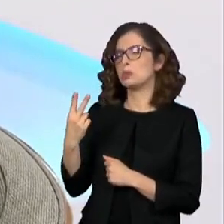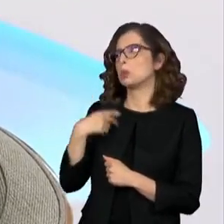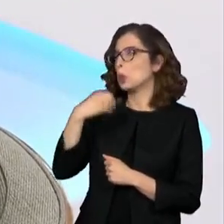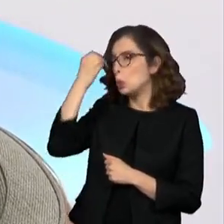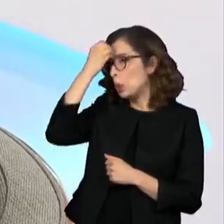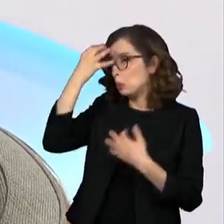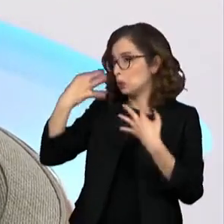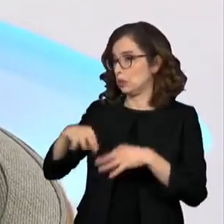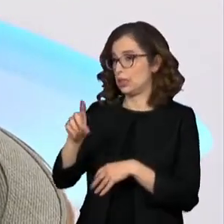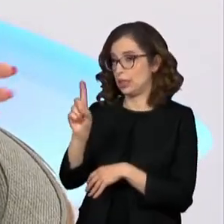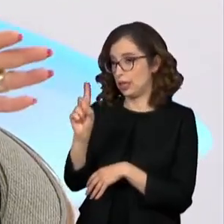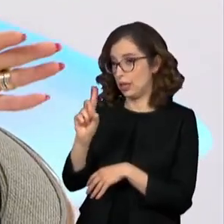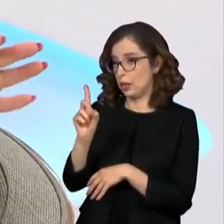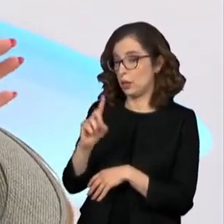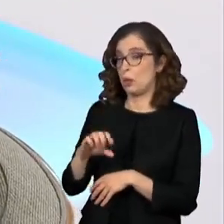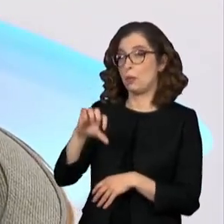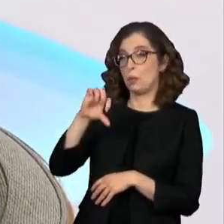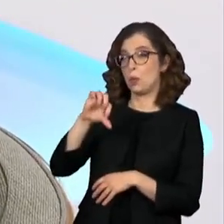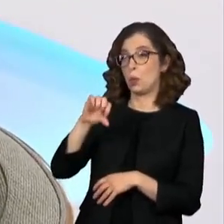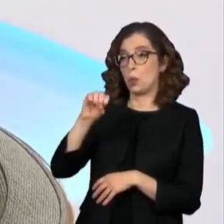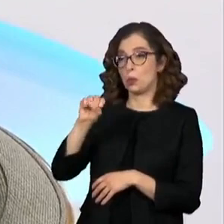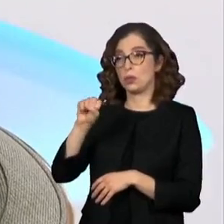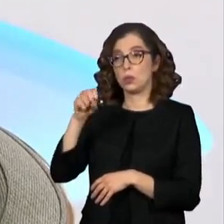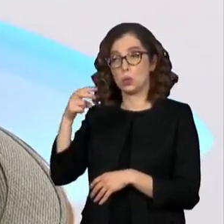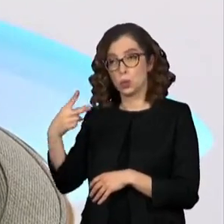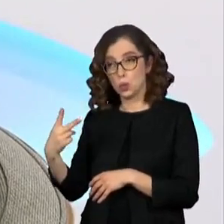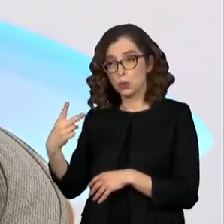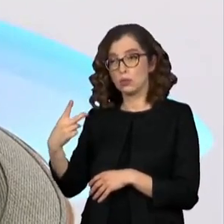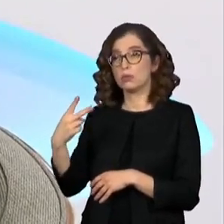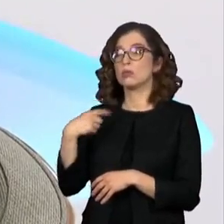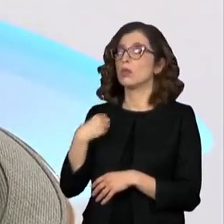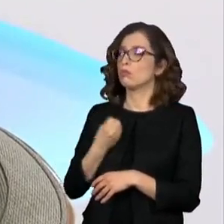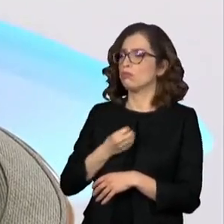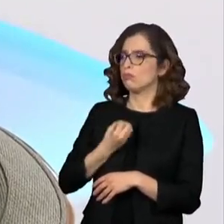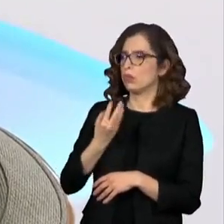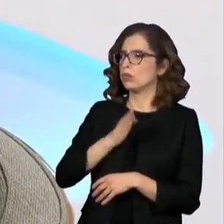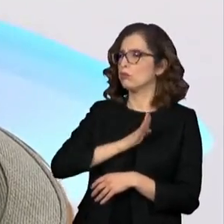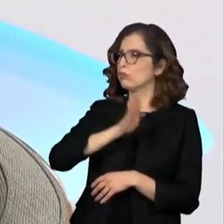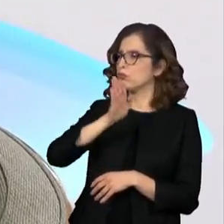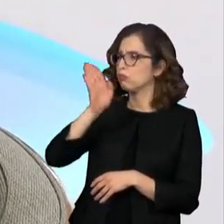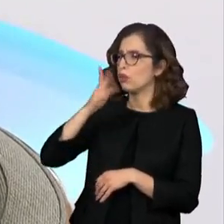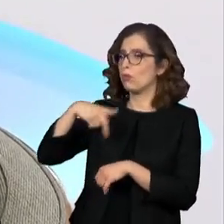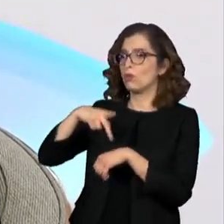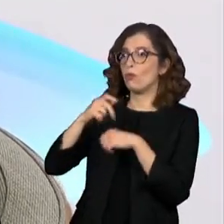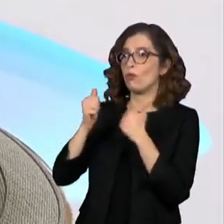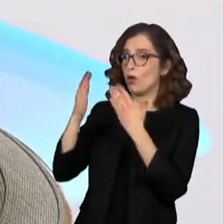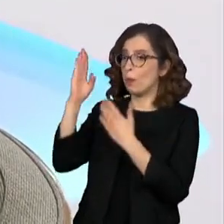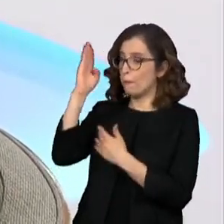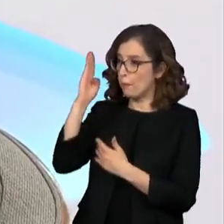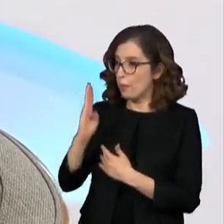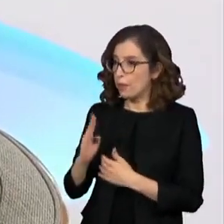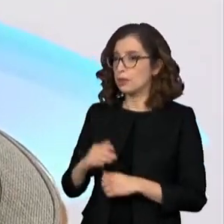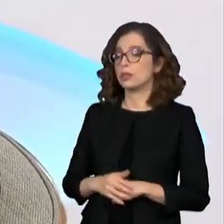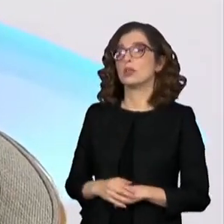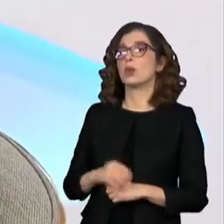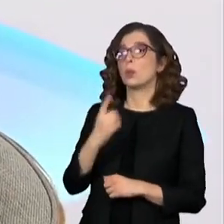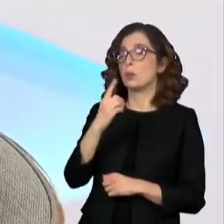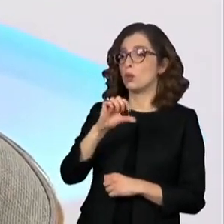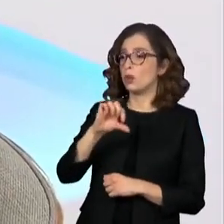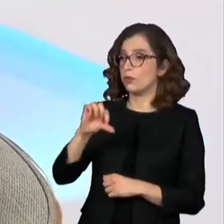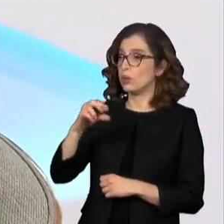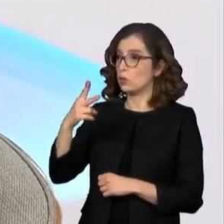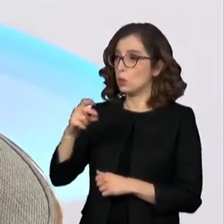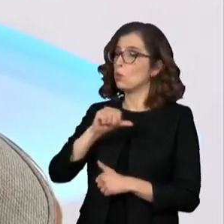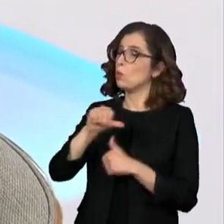primeira cobertura internacional e foi o ano da minha grande virada na TV, eu estava lá há quase 5 anos. Em 2002 eu cobri a Copa,